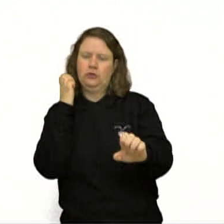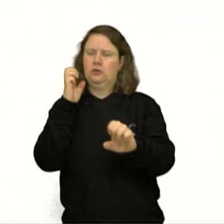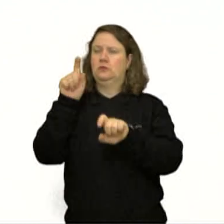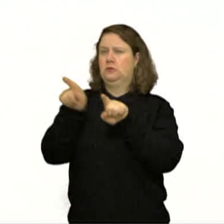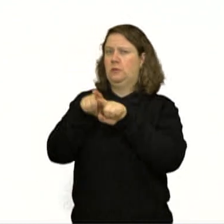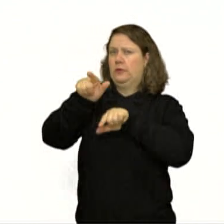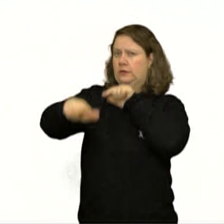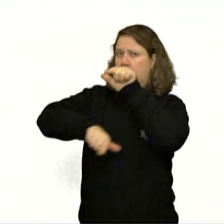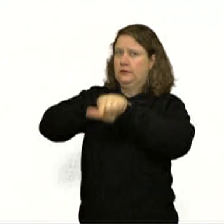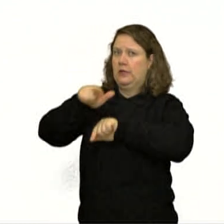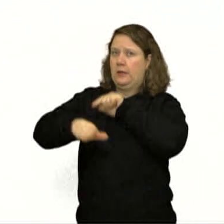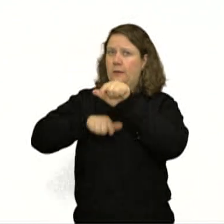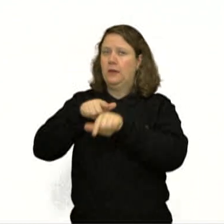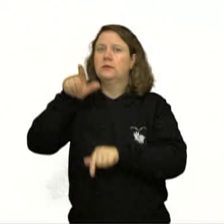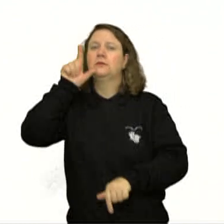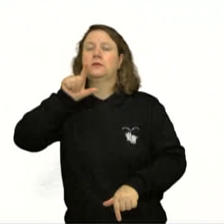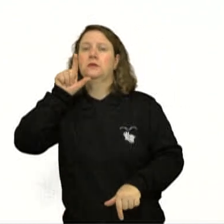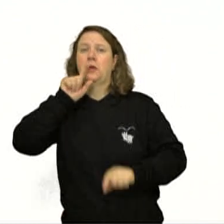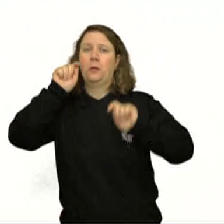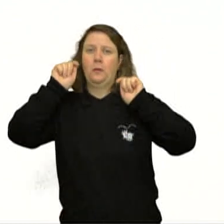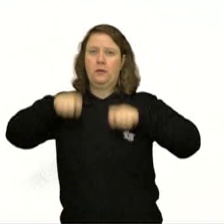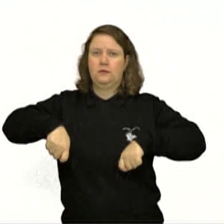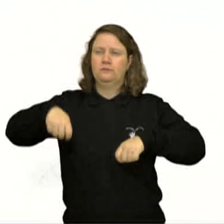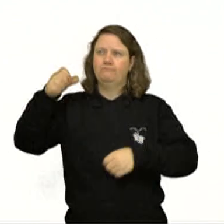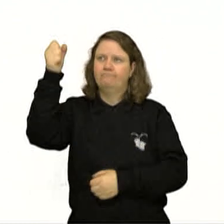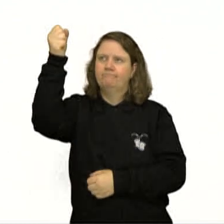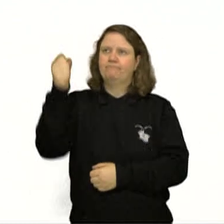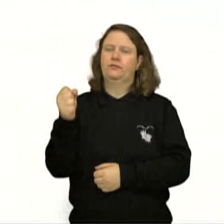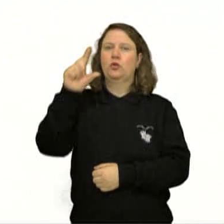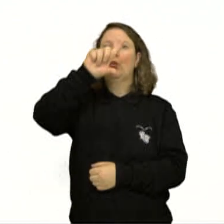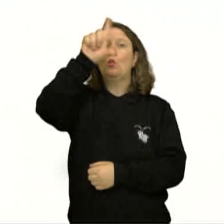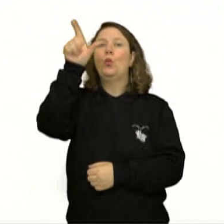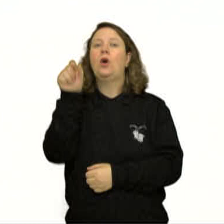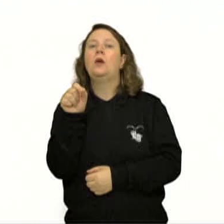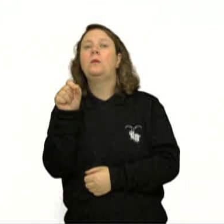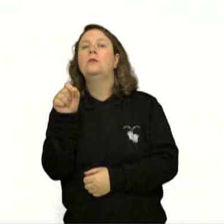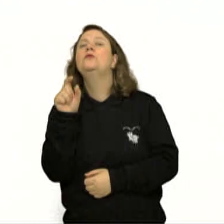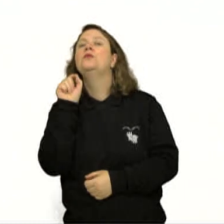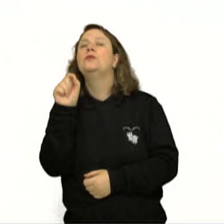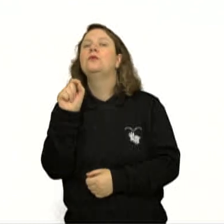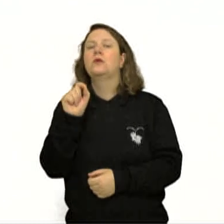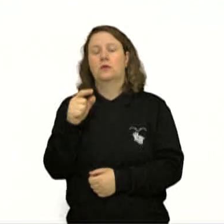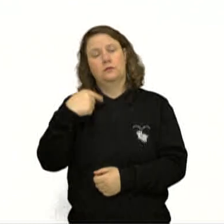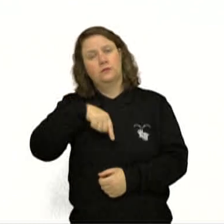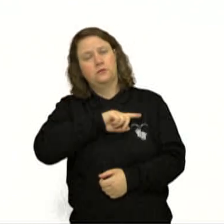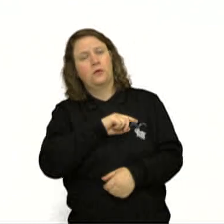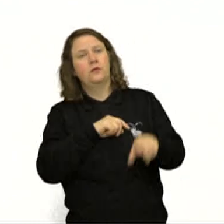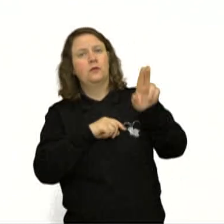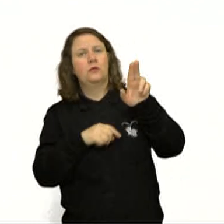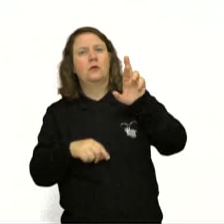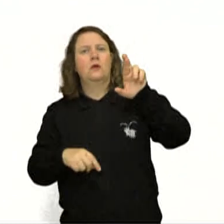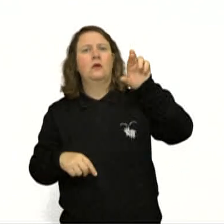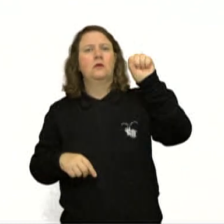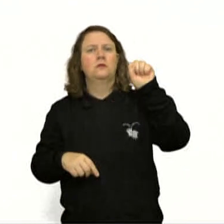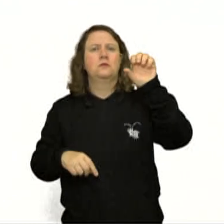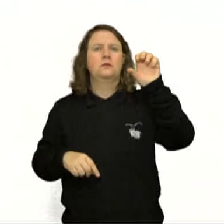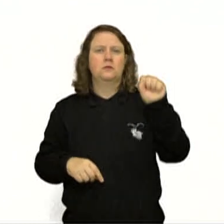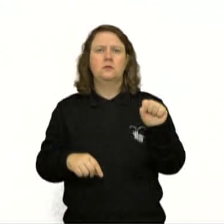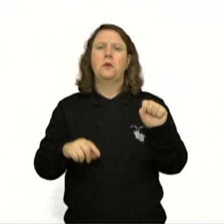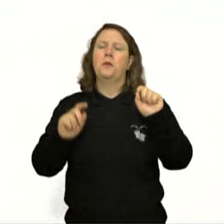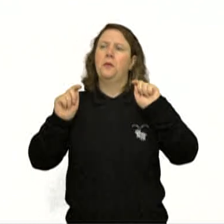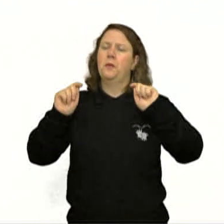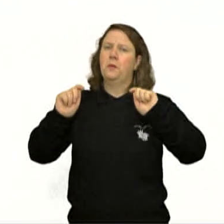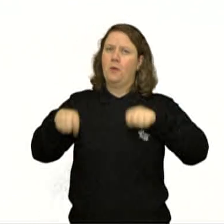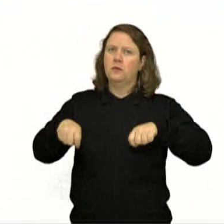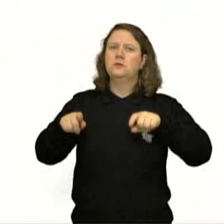conseguirão plantar o seu estandarte na Lua. O estandarte soviético será um velho habitante da Lua, receberá o